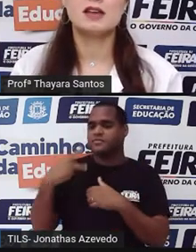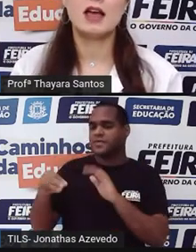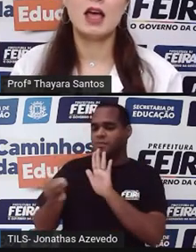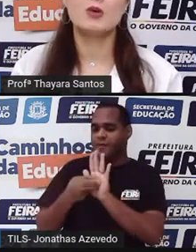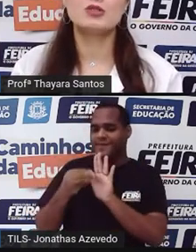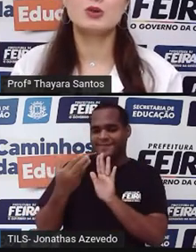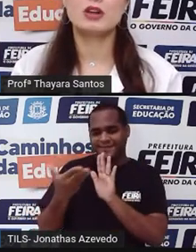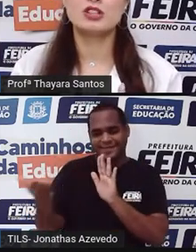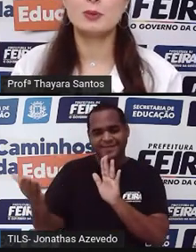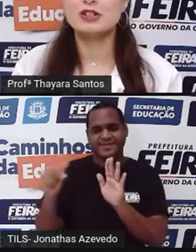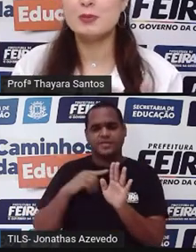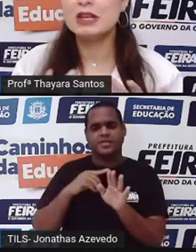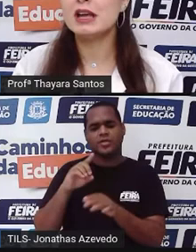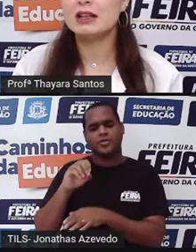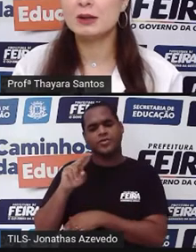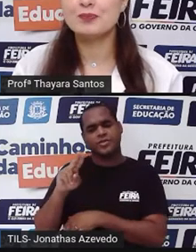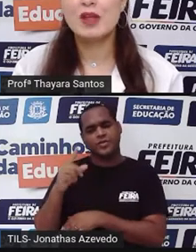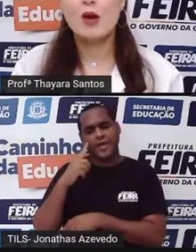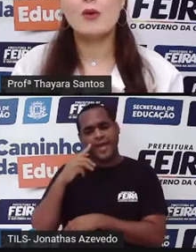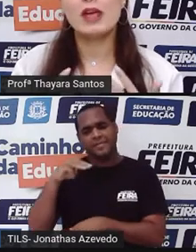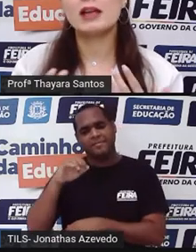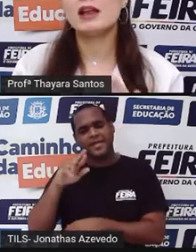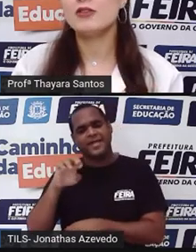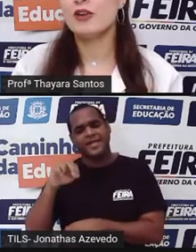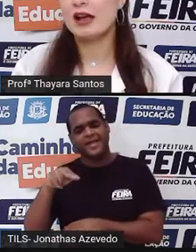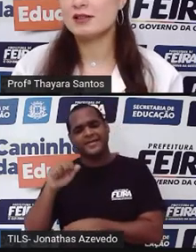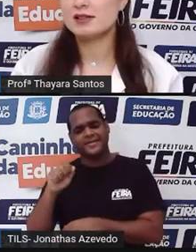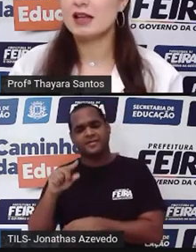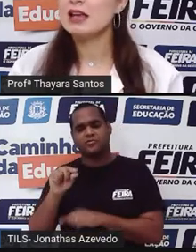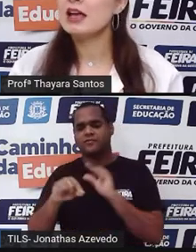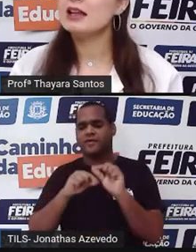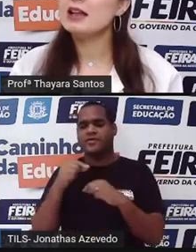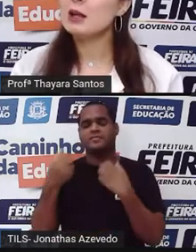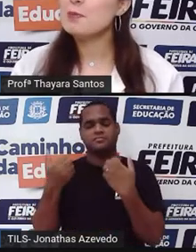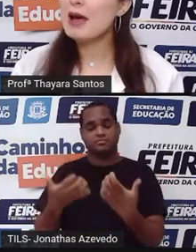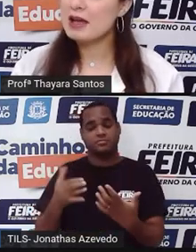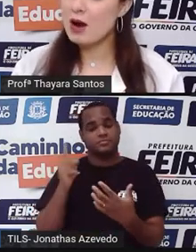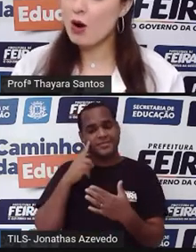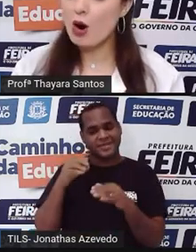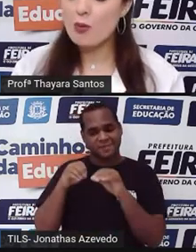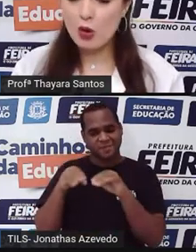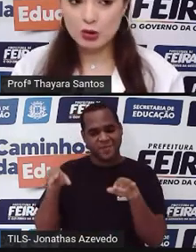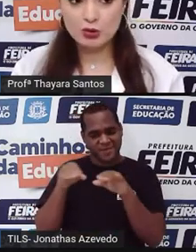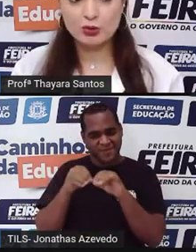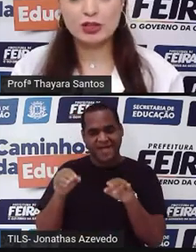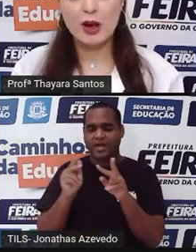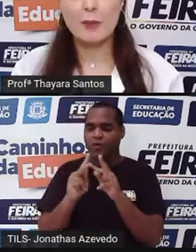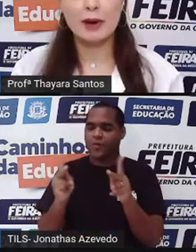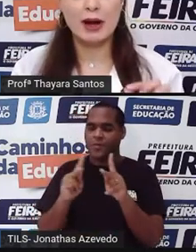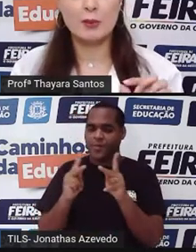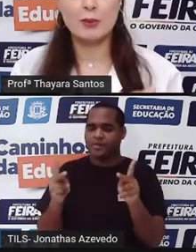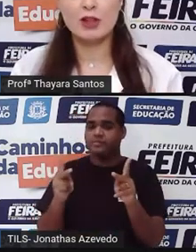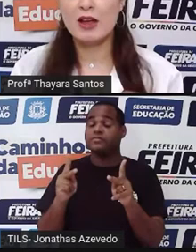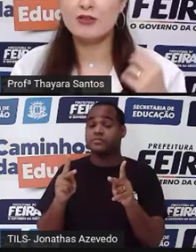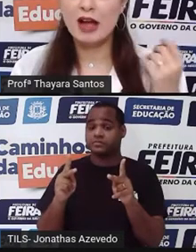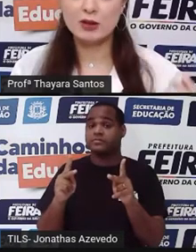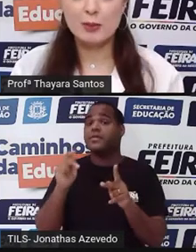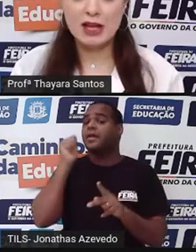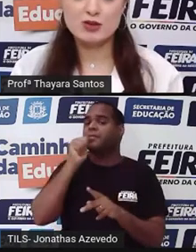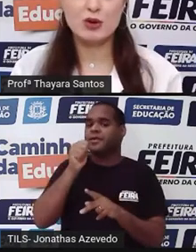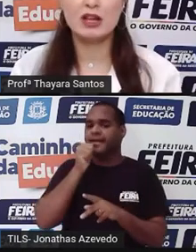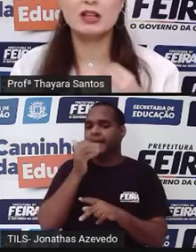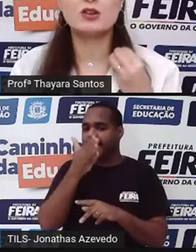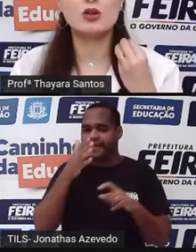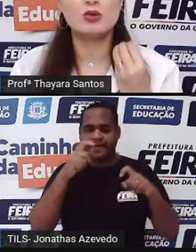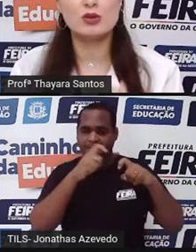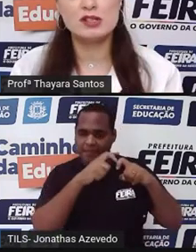esse é o dia que a gente não é de Mirena o que é que ele faz ele libera hormônio a mulher